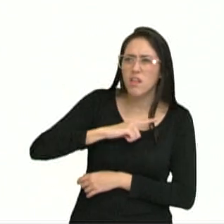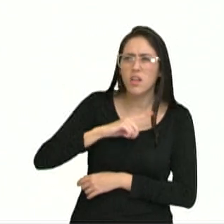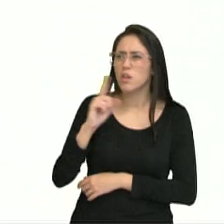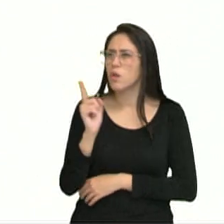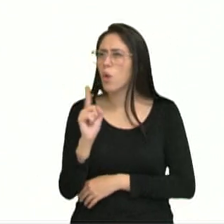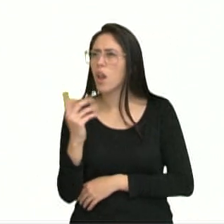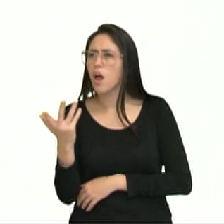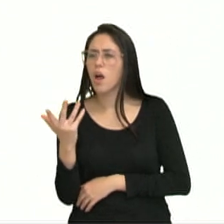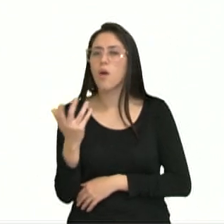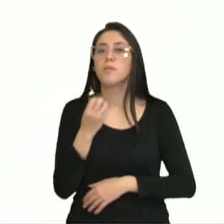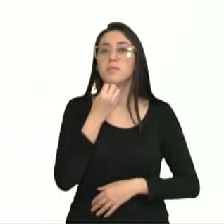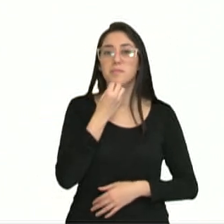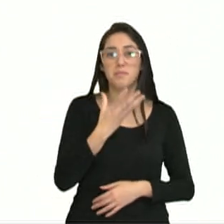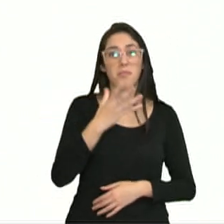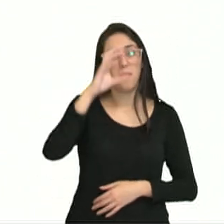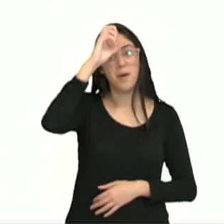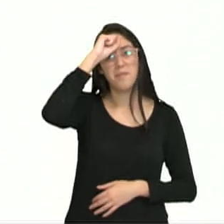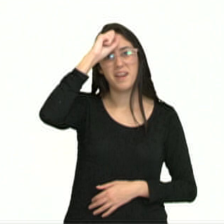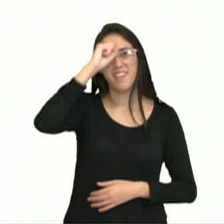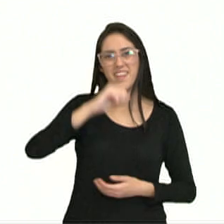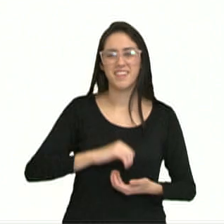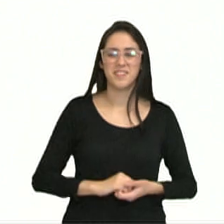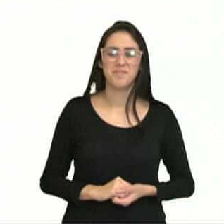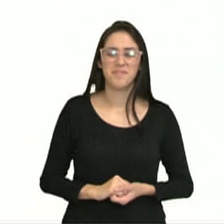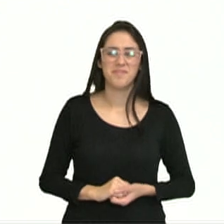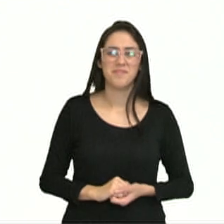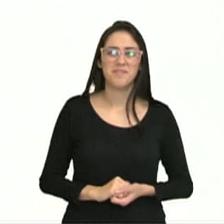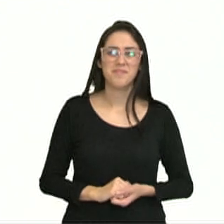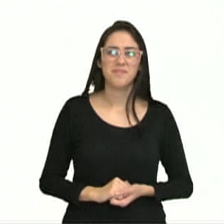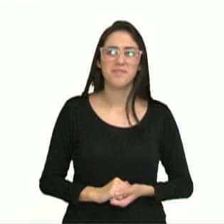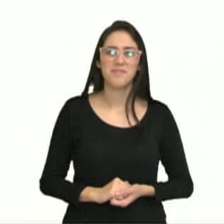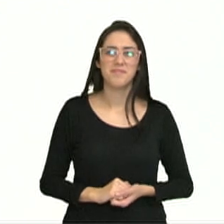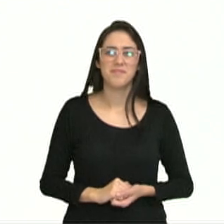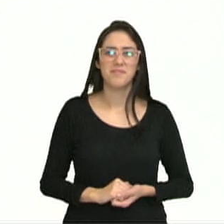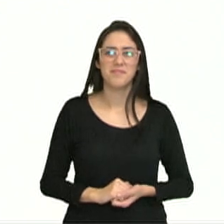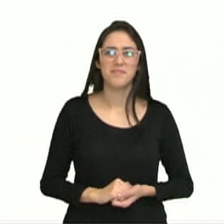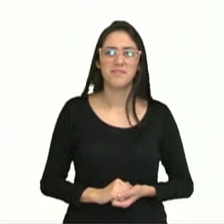é legal a gente saber. Vamos ver aqui então.